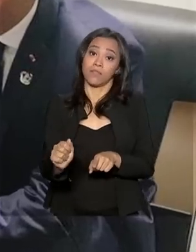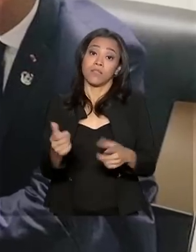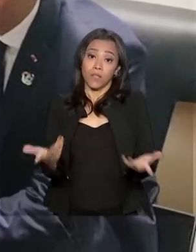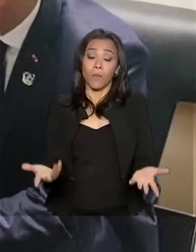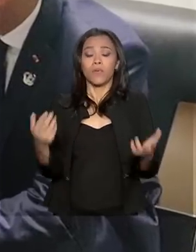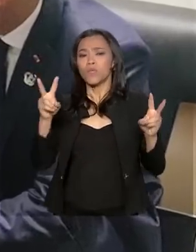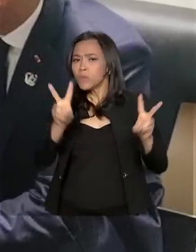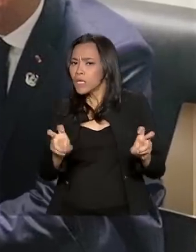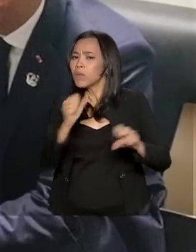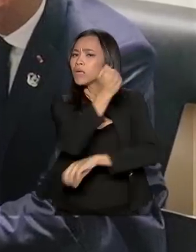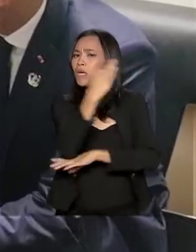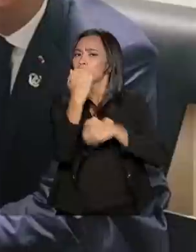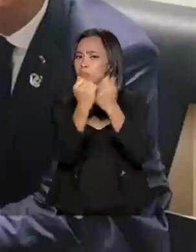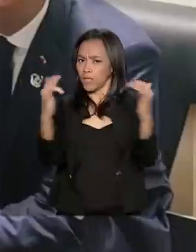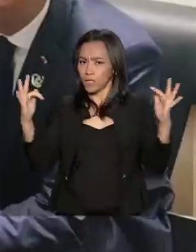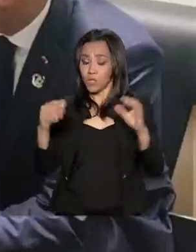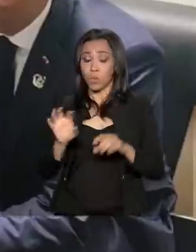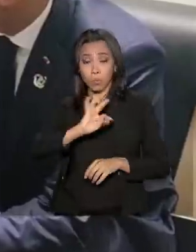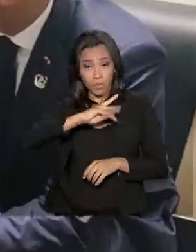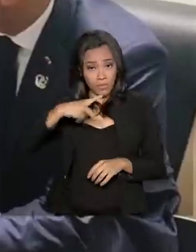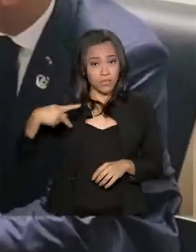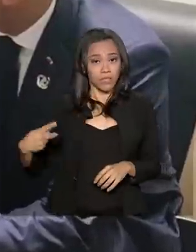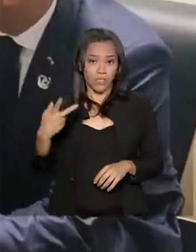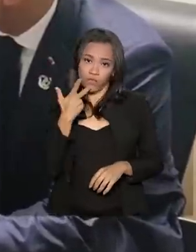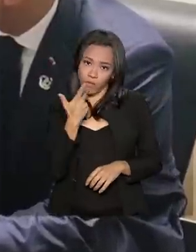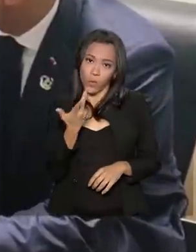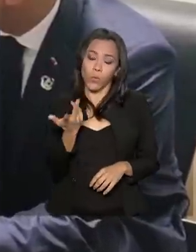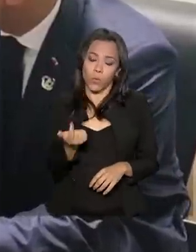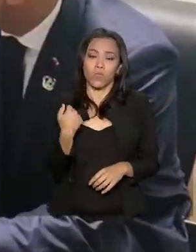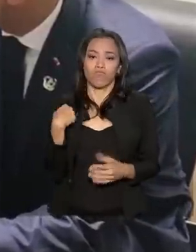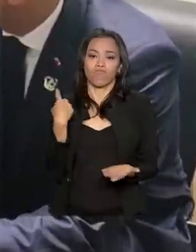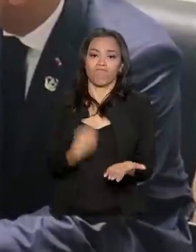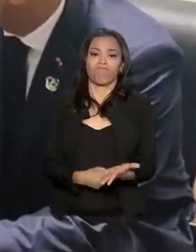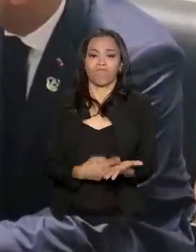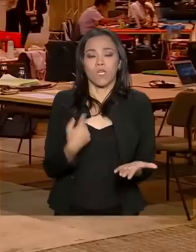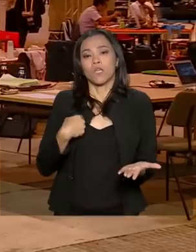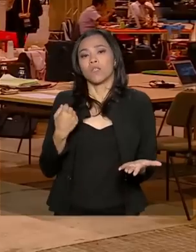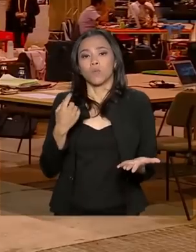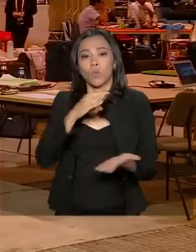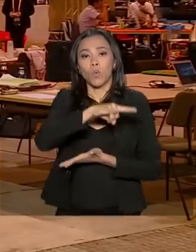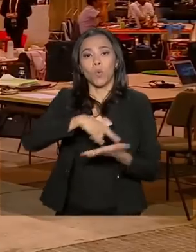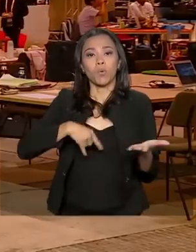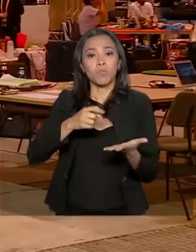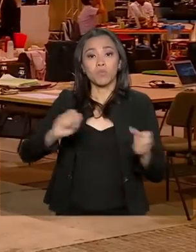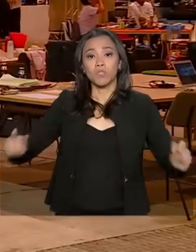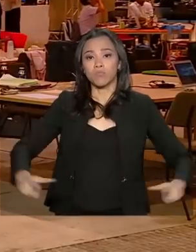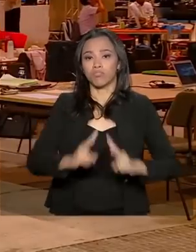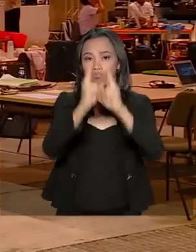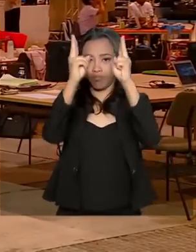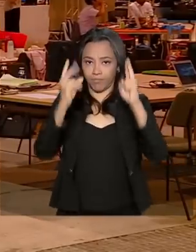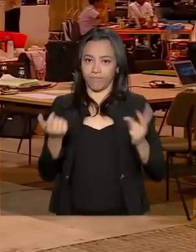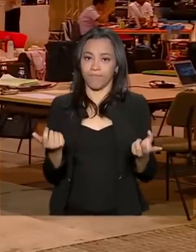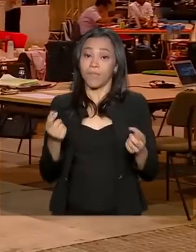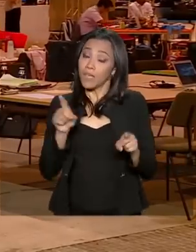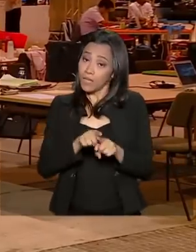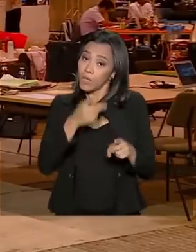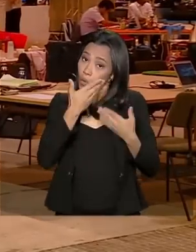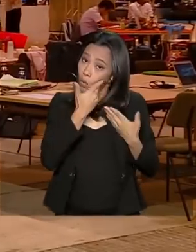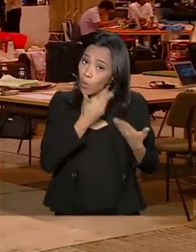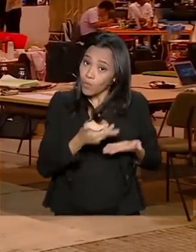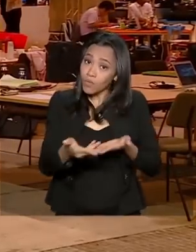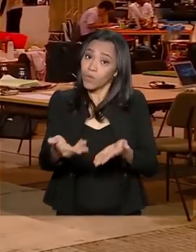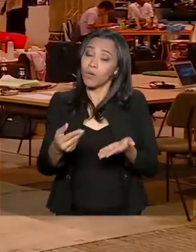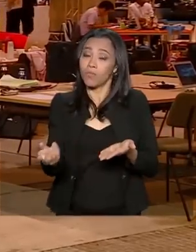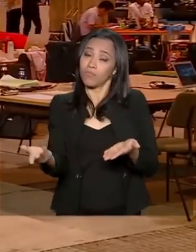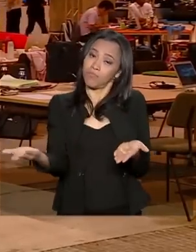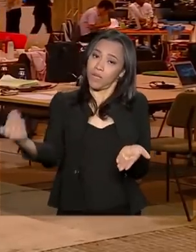Jair Bolsonaro reafirmou a presença do Brasil no Acordo de Paris e convidou o francês para uma visita